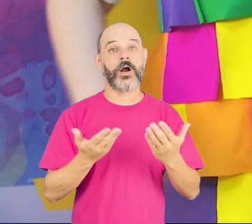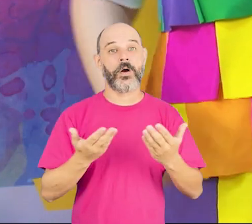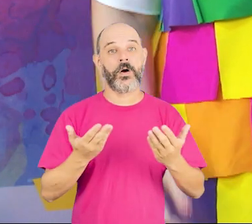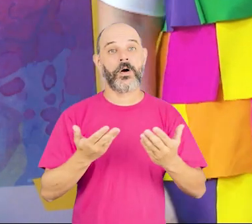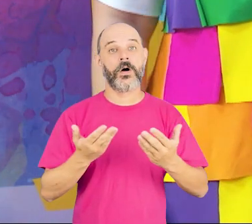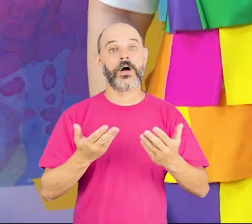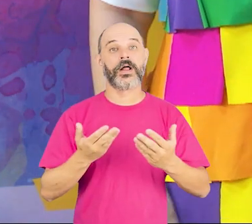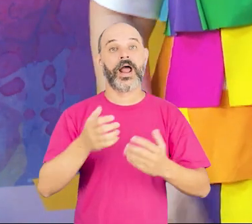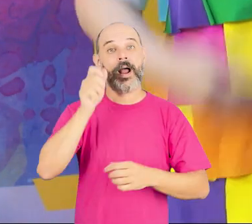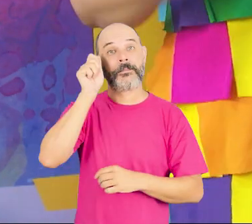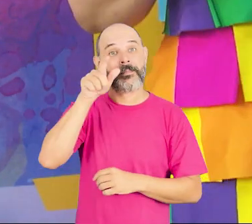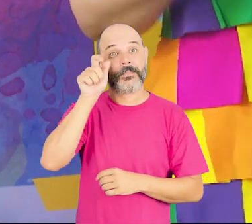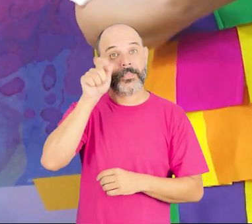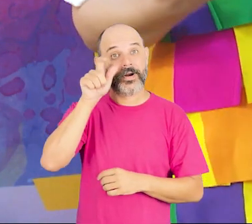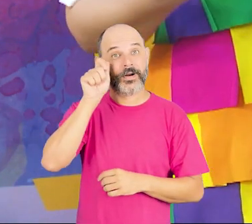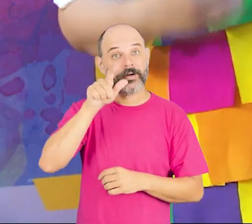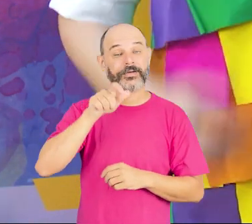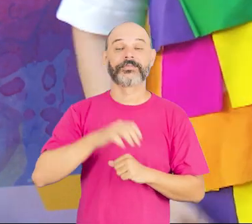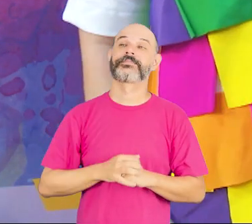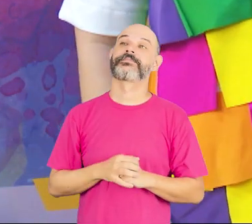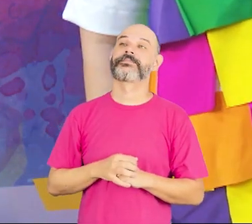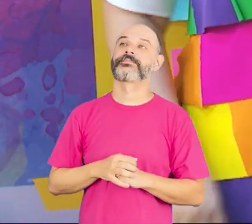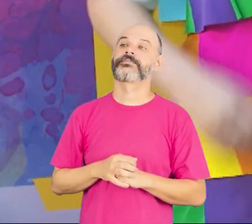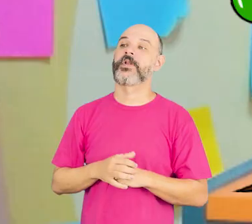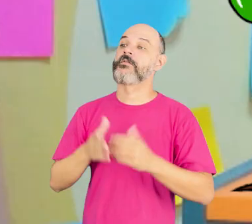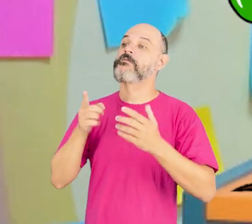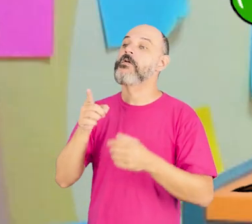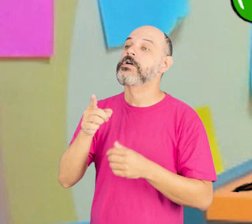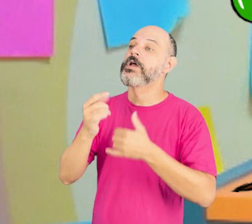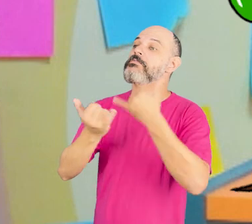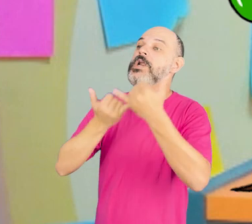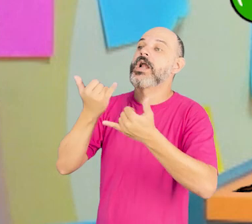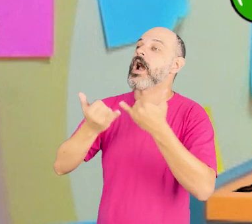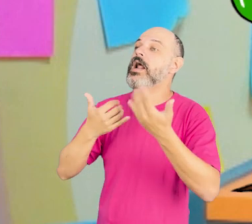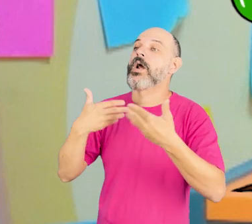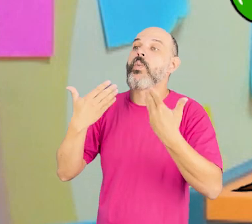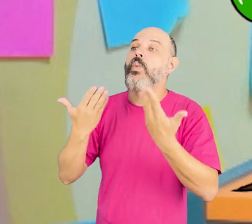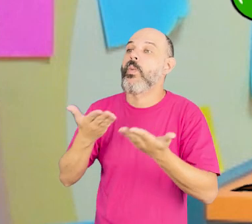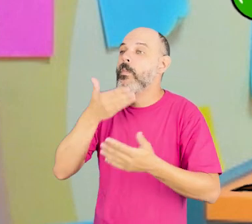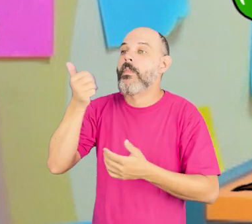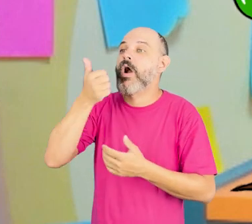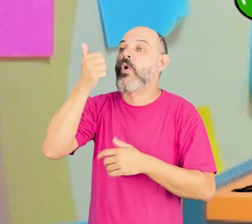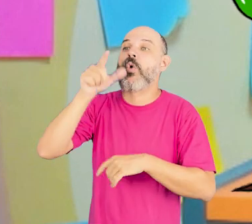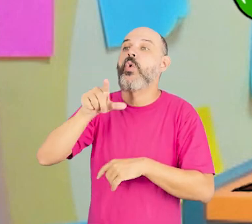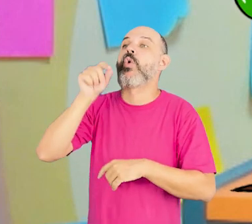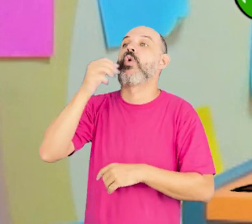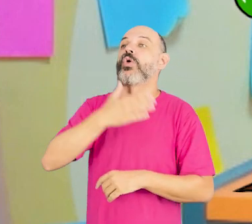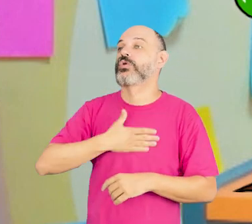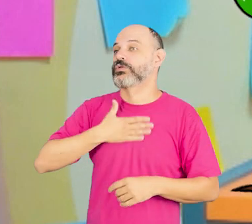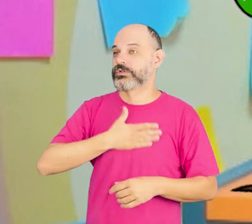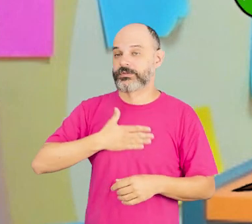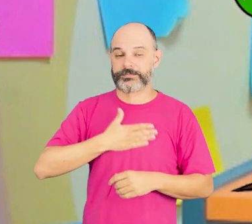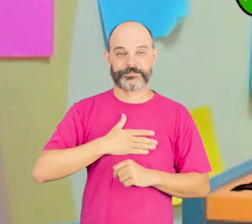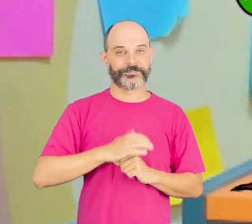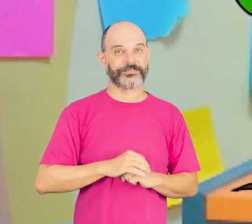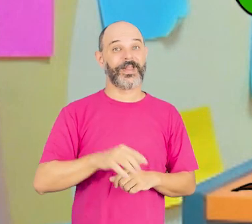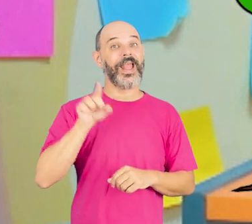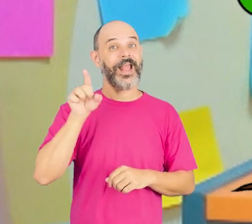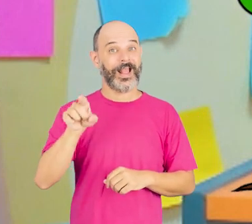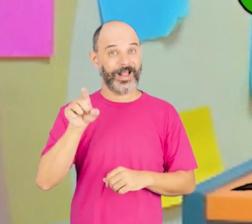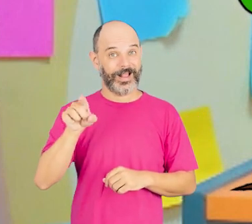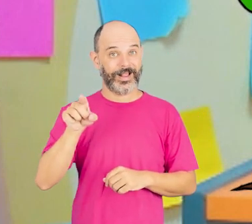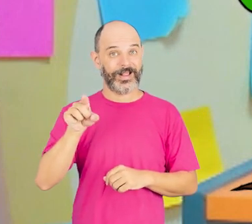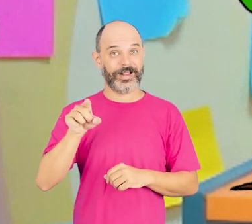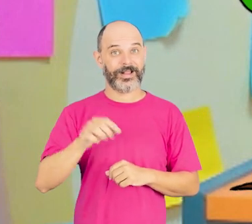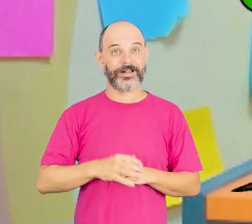Agora vamos hablar com a Mari. ¿Cuál es tu juego favorito, Mari? A Mari le